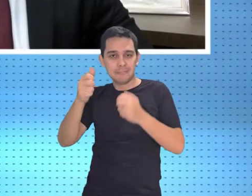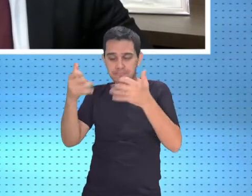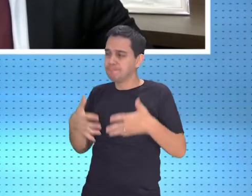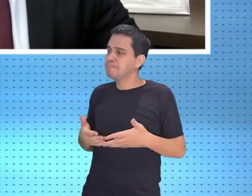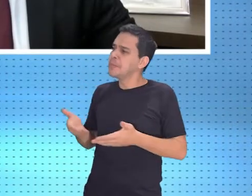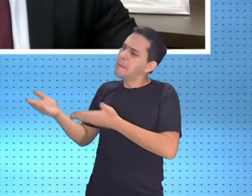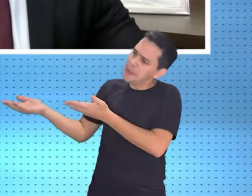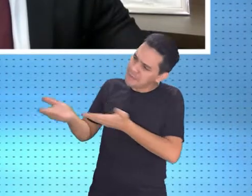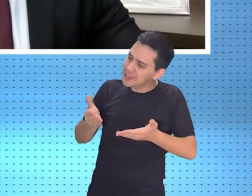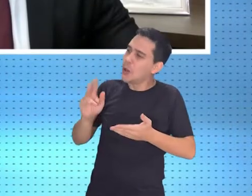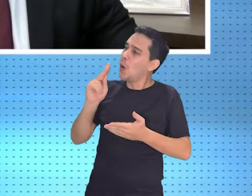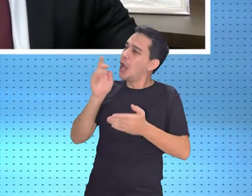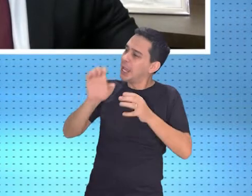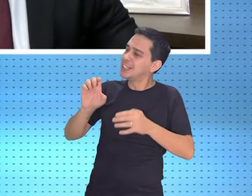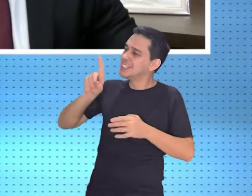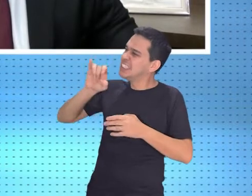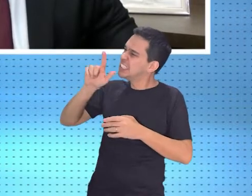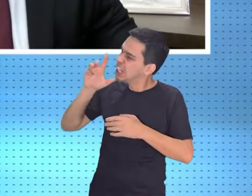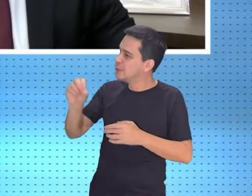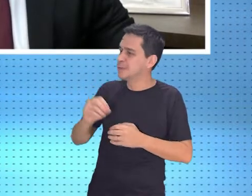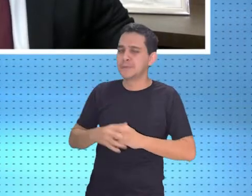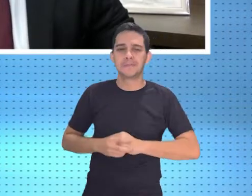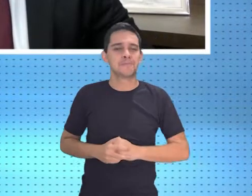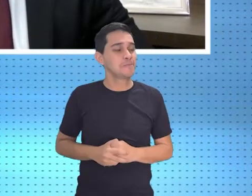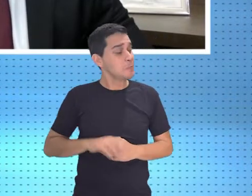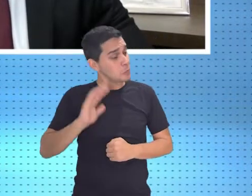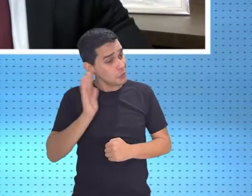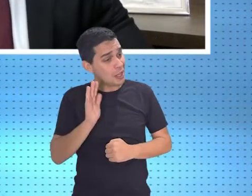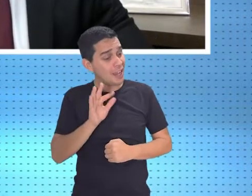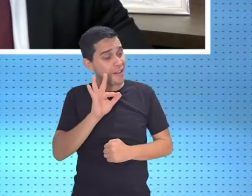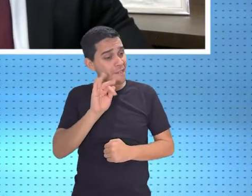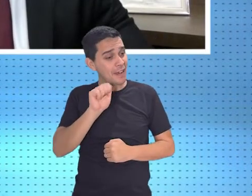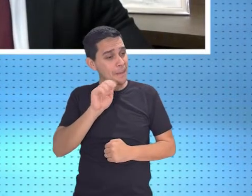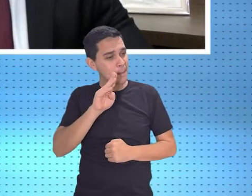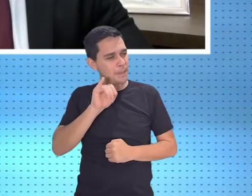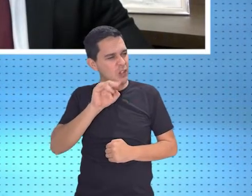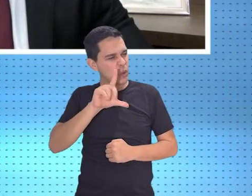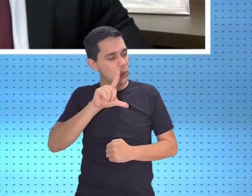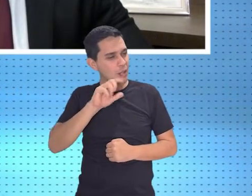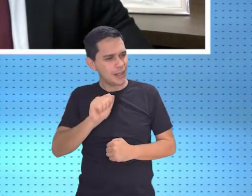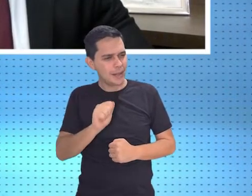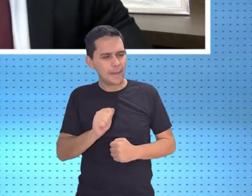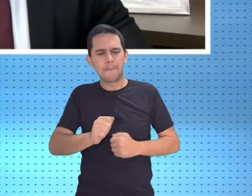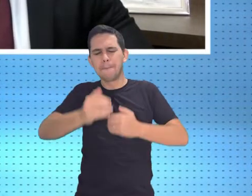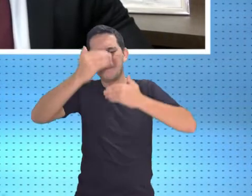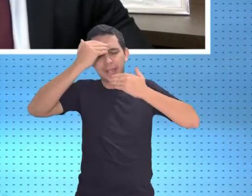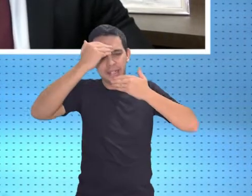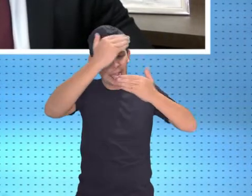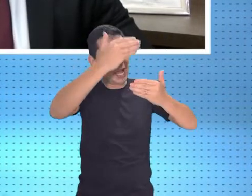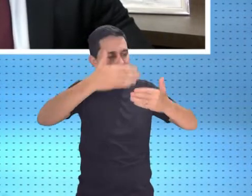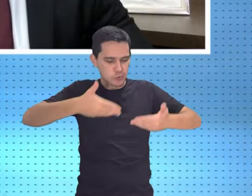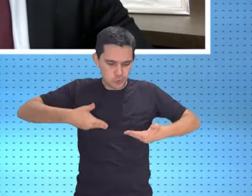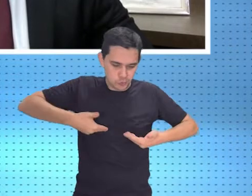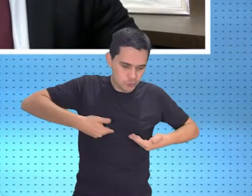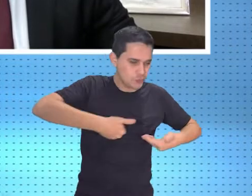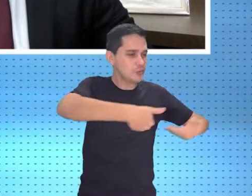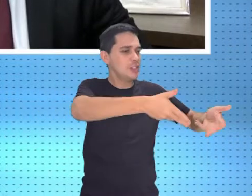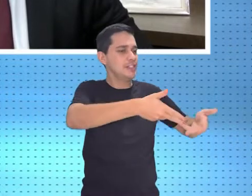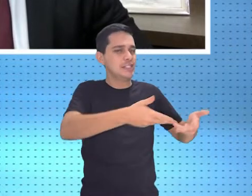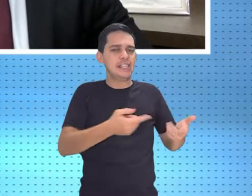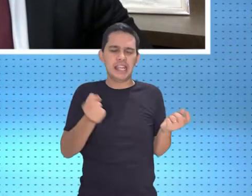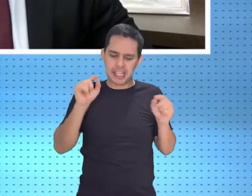Diego. Olá, Fabiola, muito obrigado. Agradeço pelo convite e registro aqui a